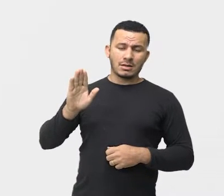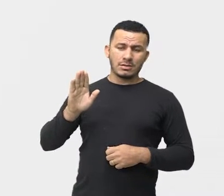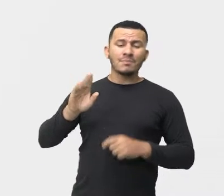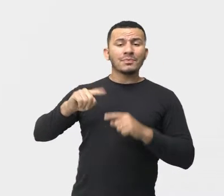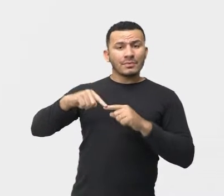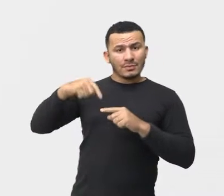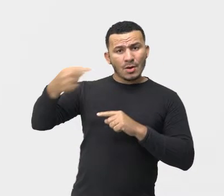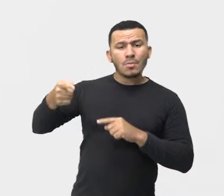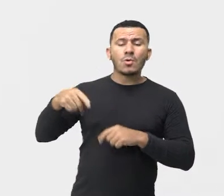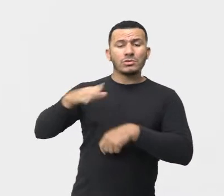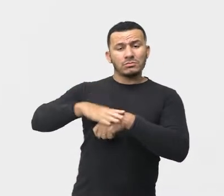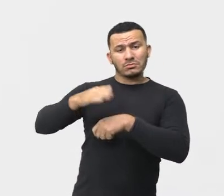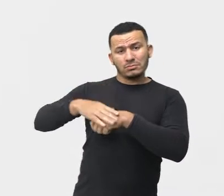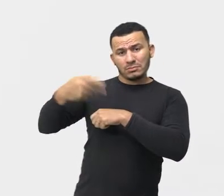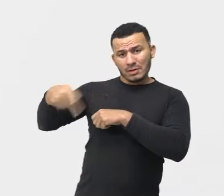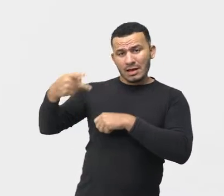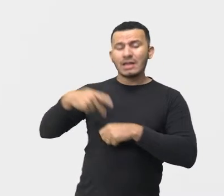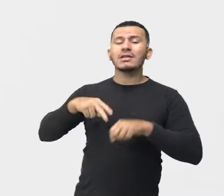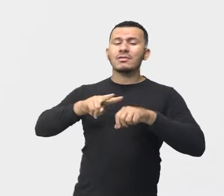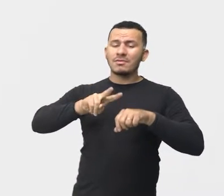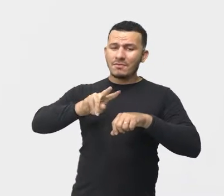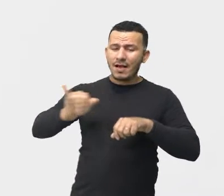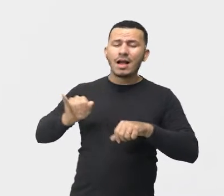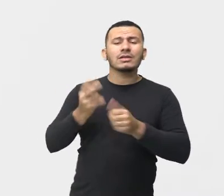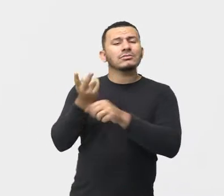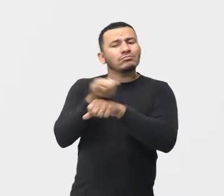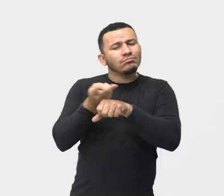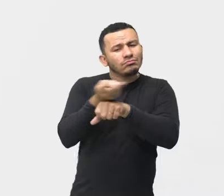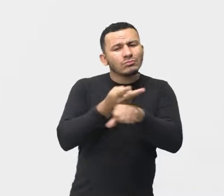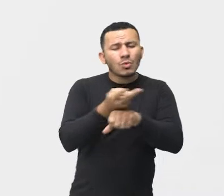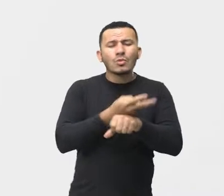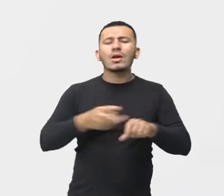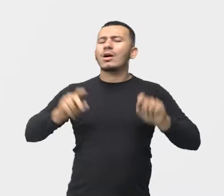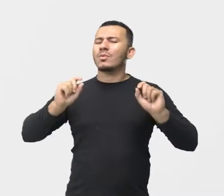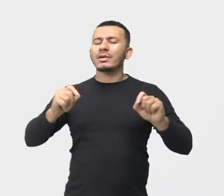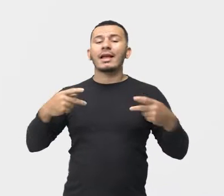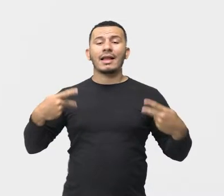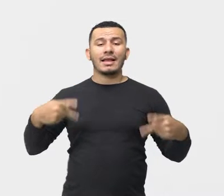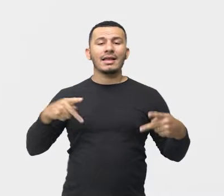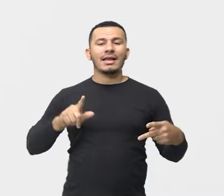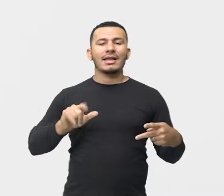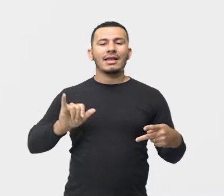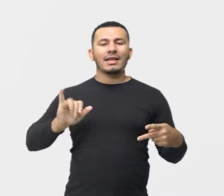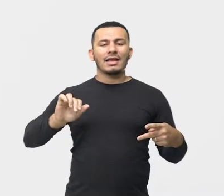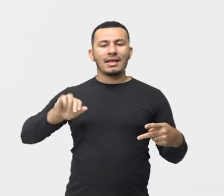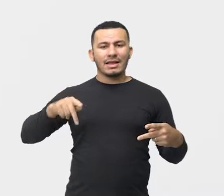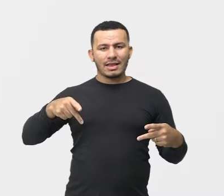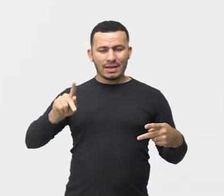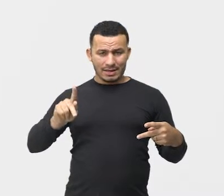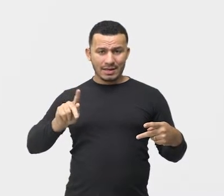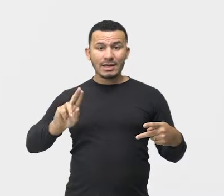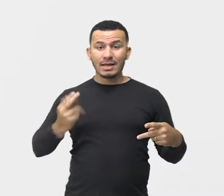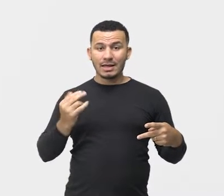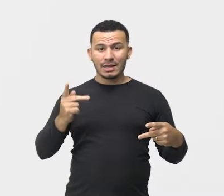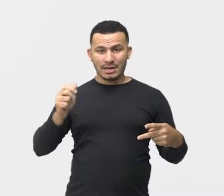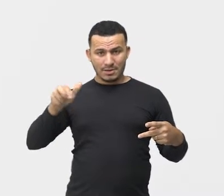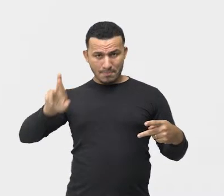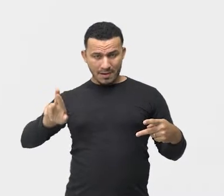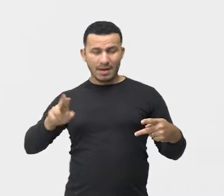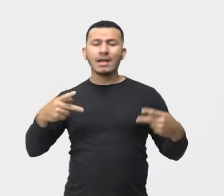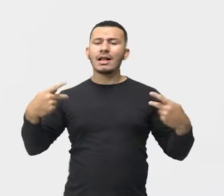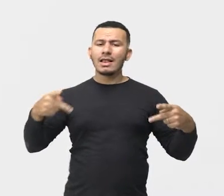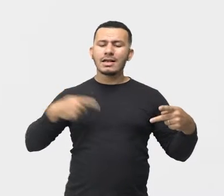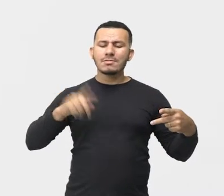o quê? Vai buscar mais informações, vai atrás dos hiperlinks, que a gente também já conversou com vocês sobre isso. Ele vai